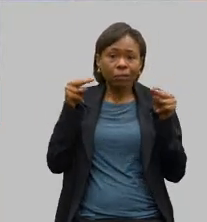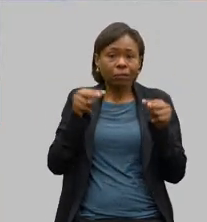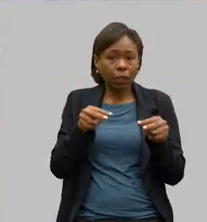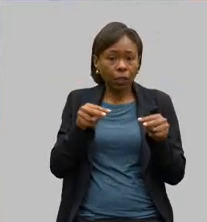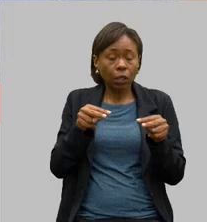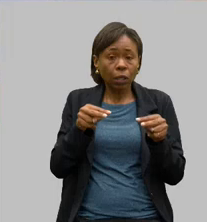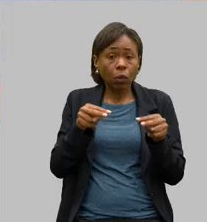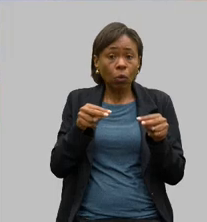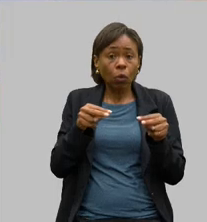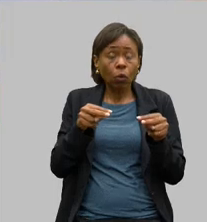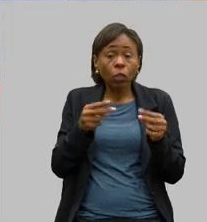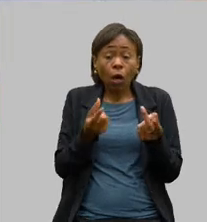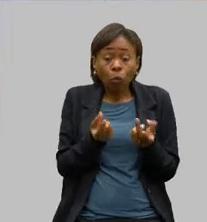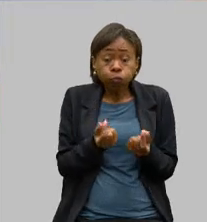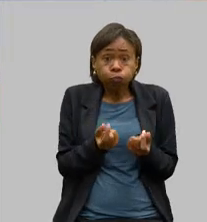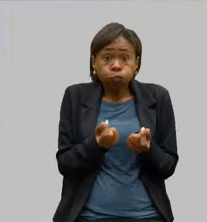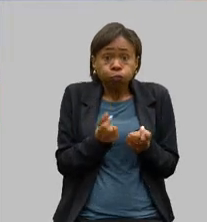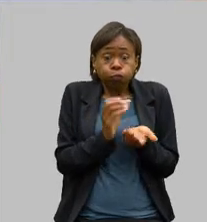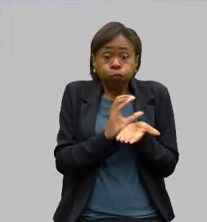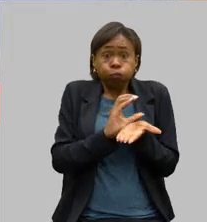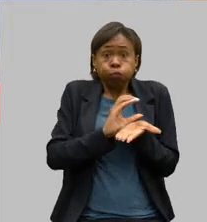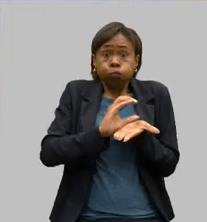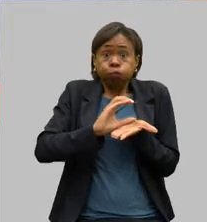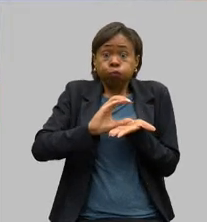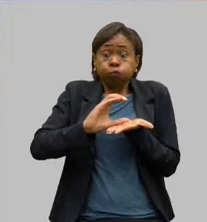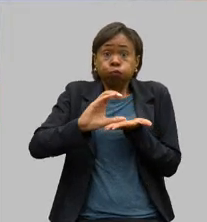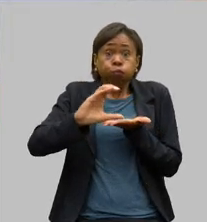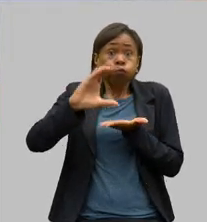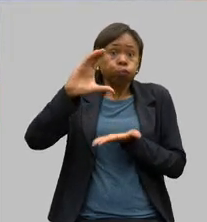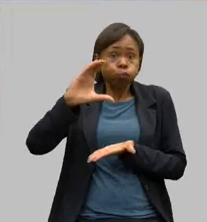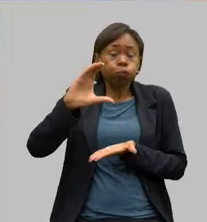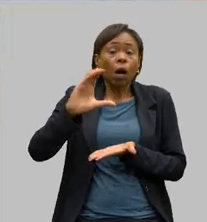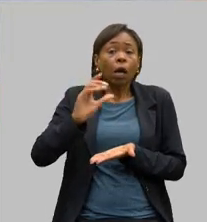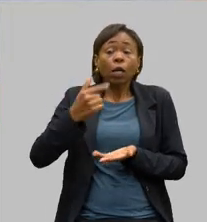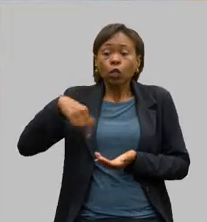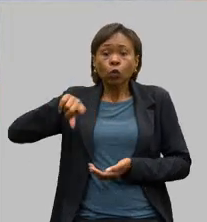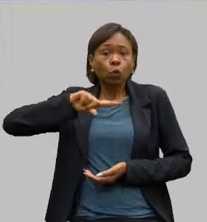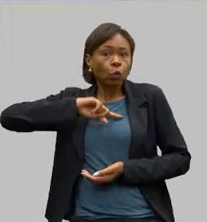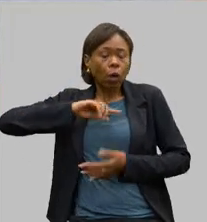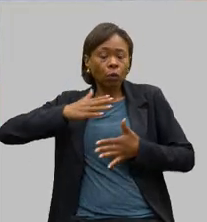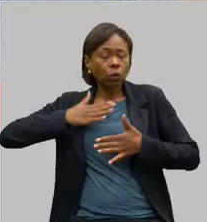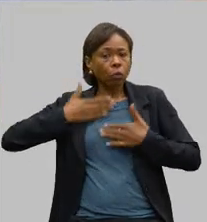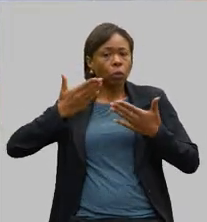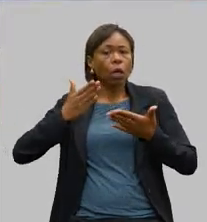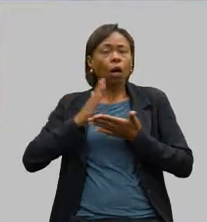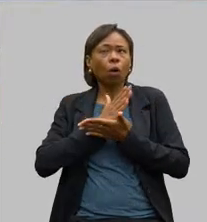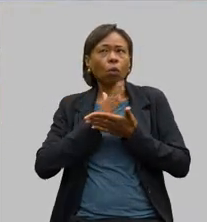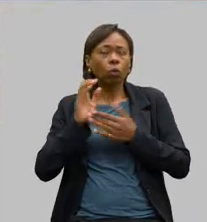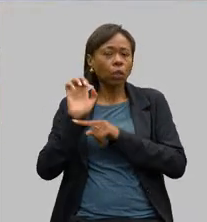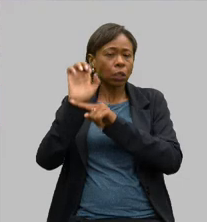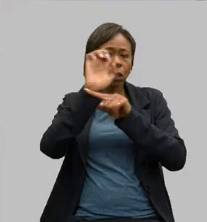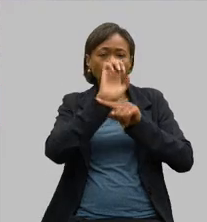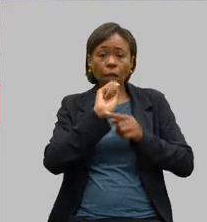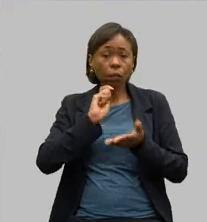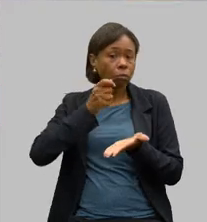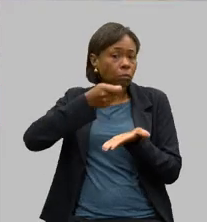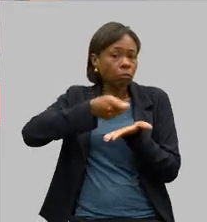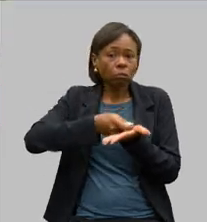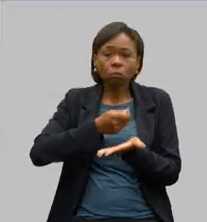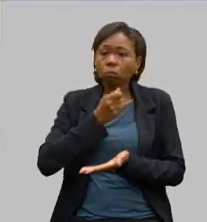volume de recursos tão grande e nos pegou todos de surpresa tem estados que ainda não pagaram